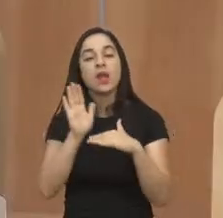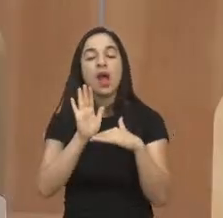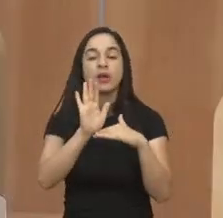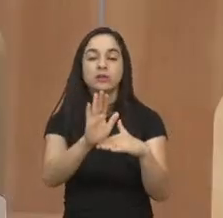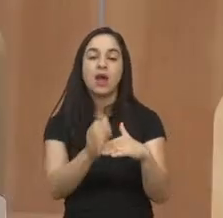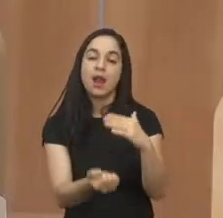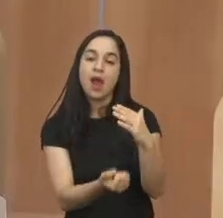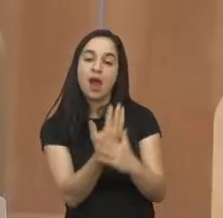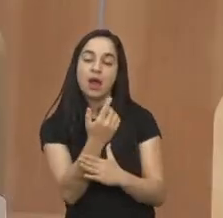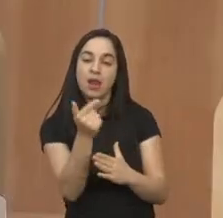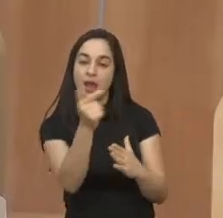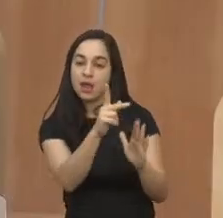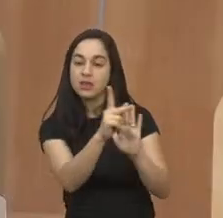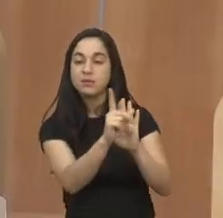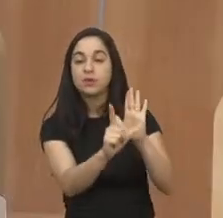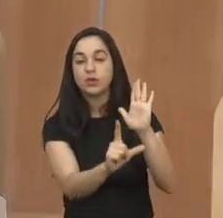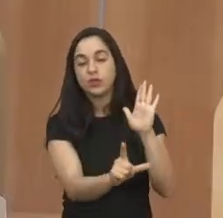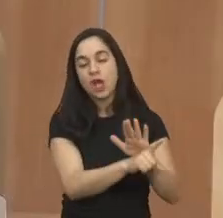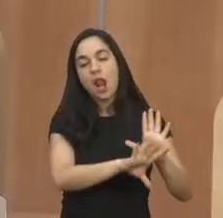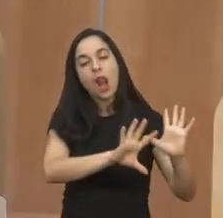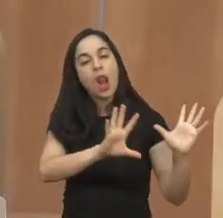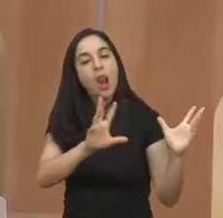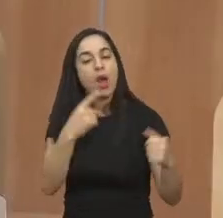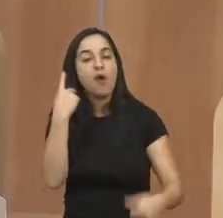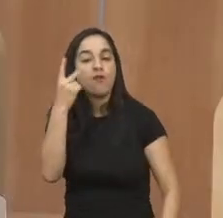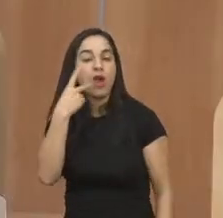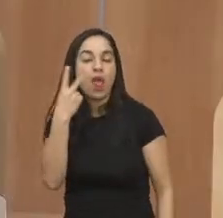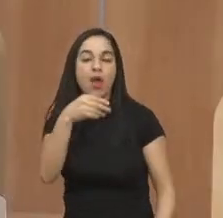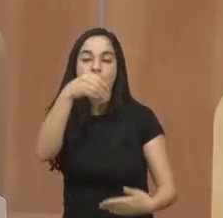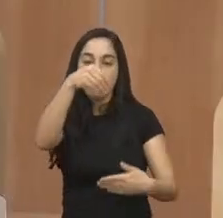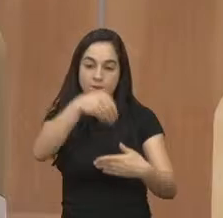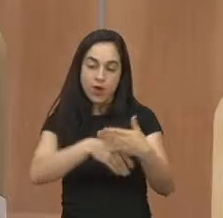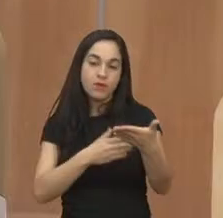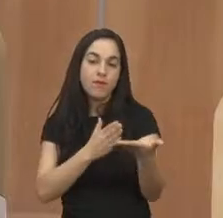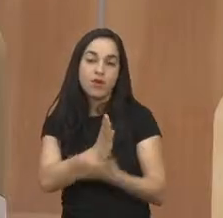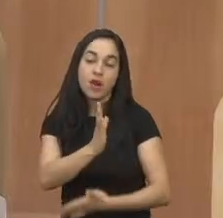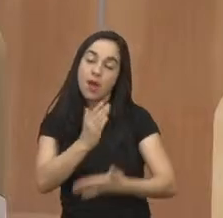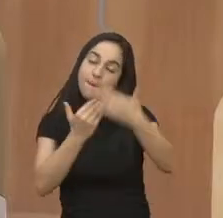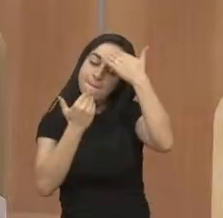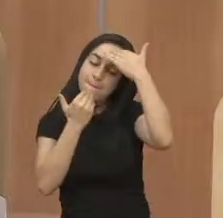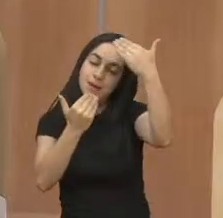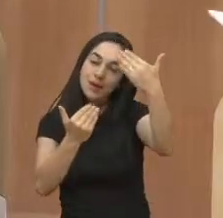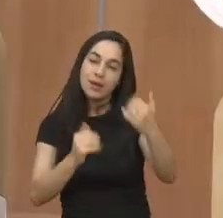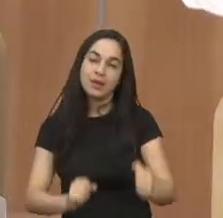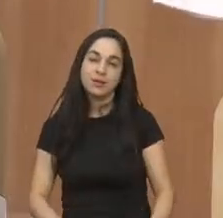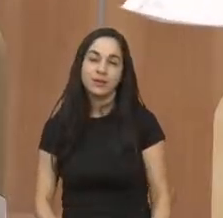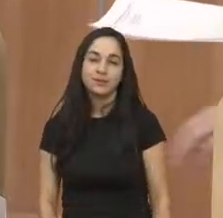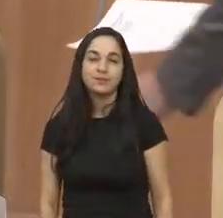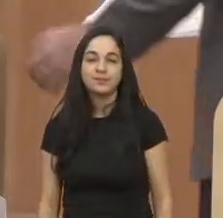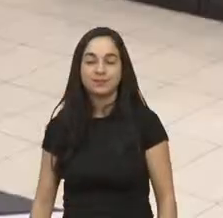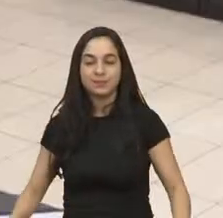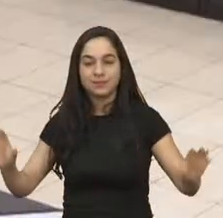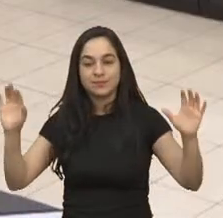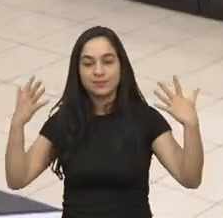desse projeto, aos vereadores que vão votar favorável, assim como eu. Obrigado.